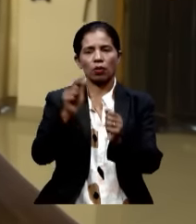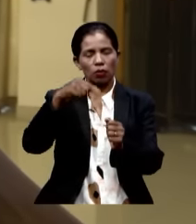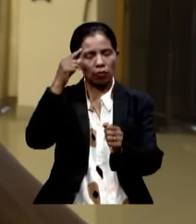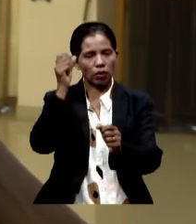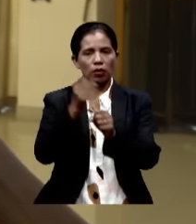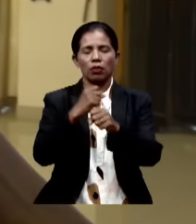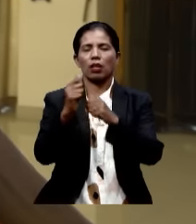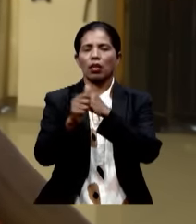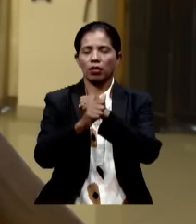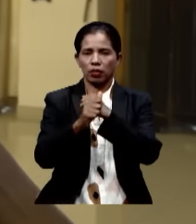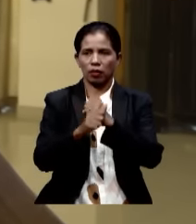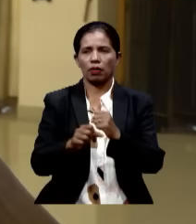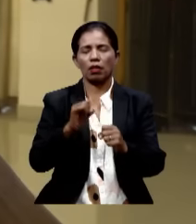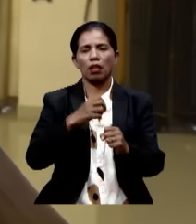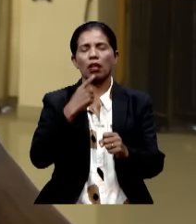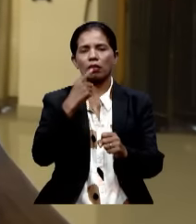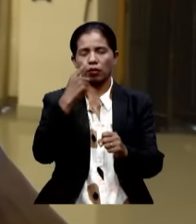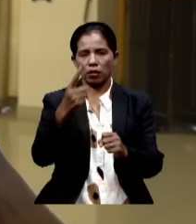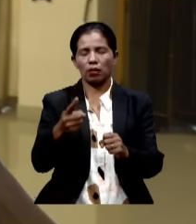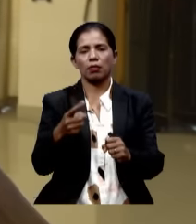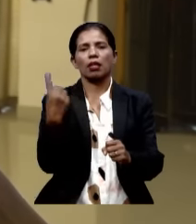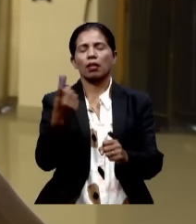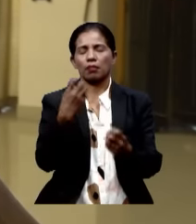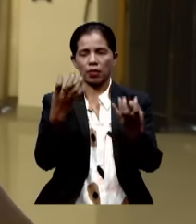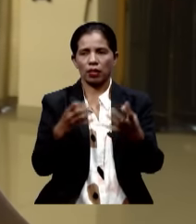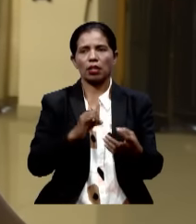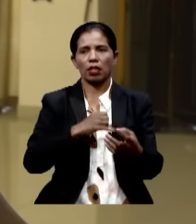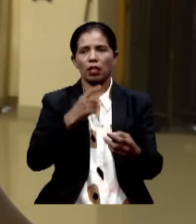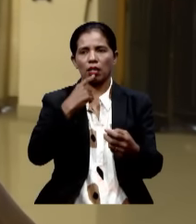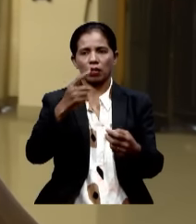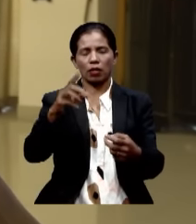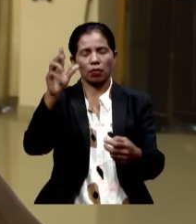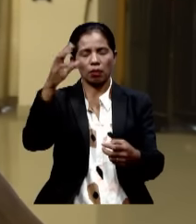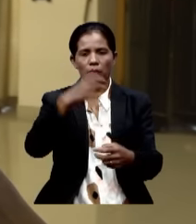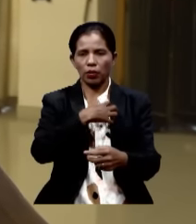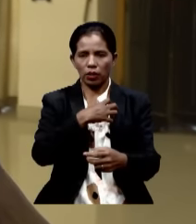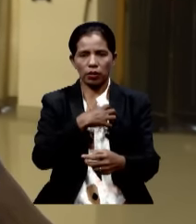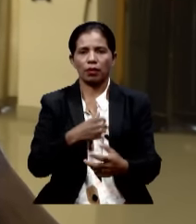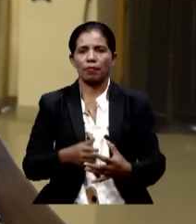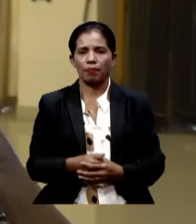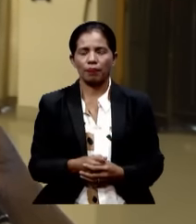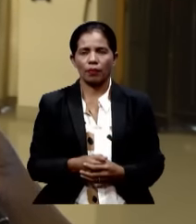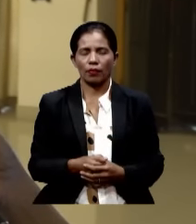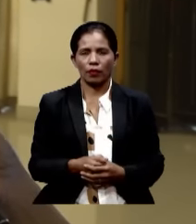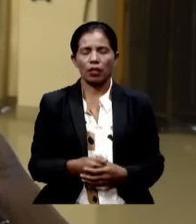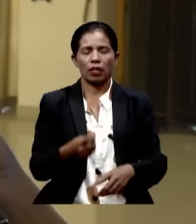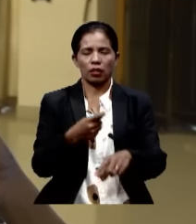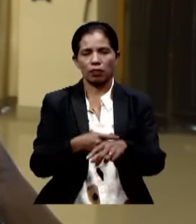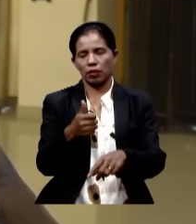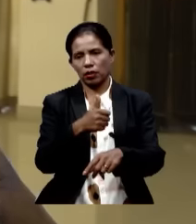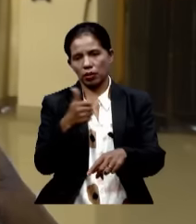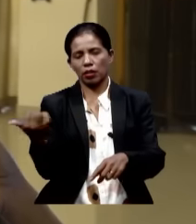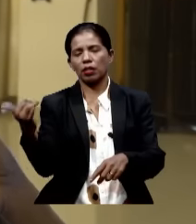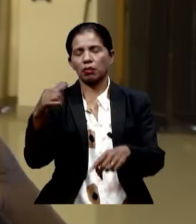ruma. Hau avisa da lei retiona. Hau avisa va polícia. E a situação selo que me